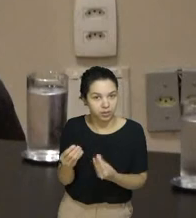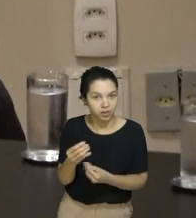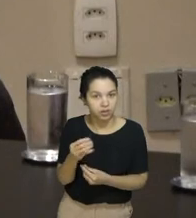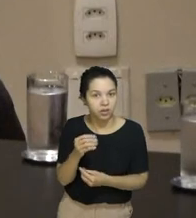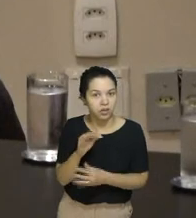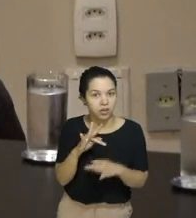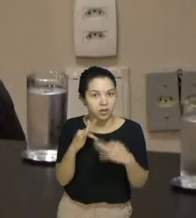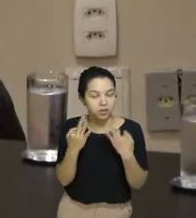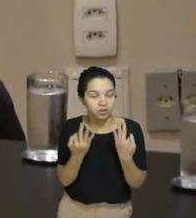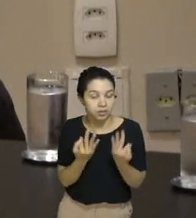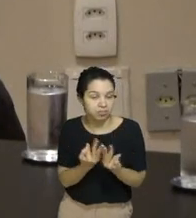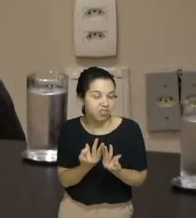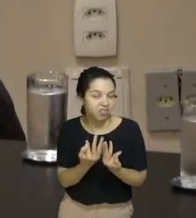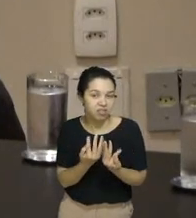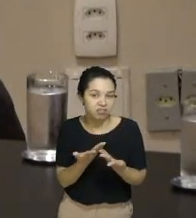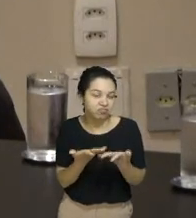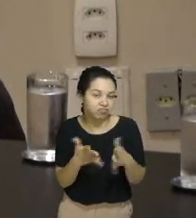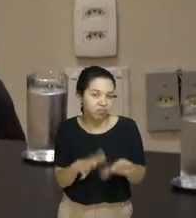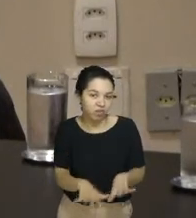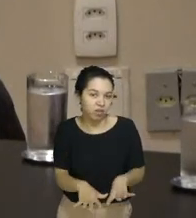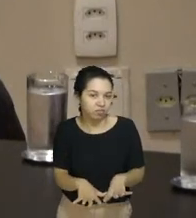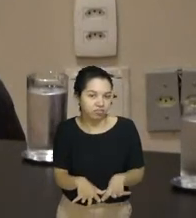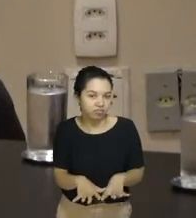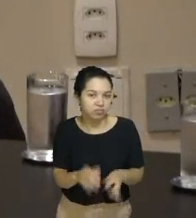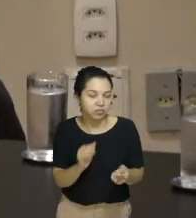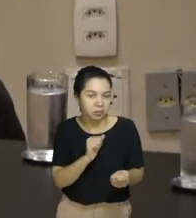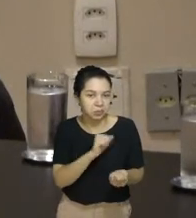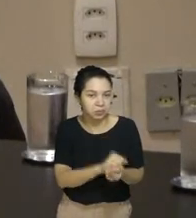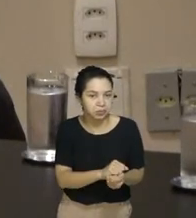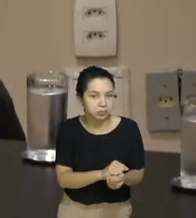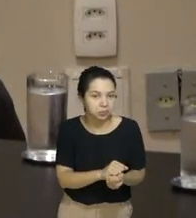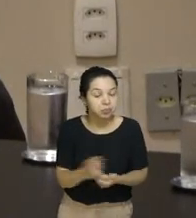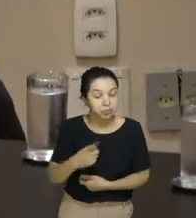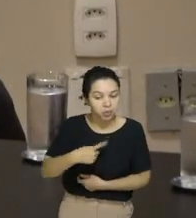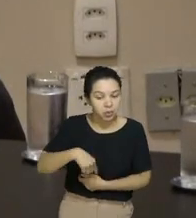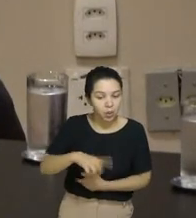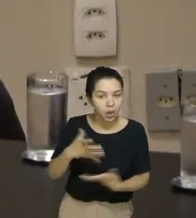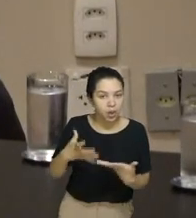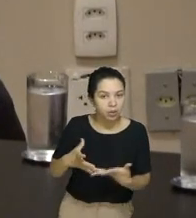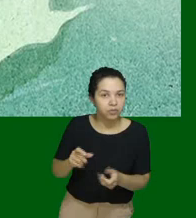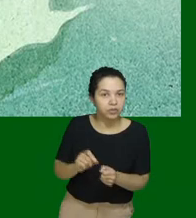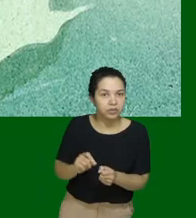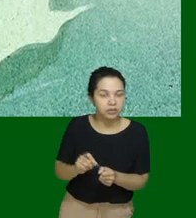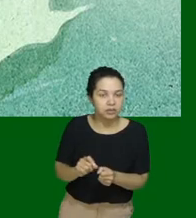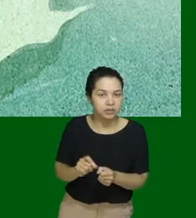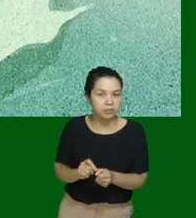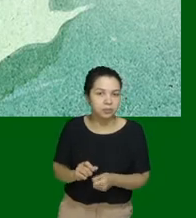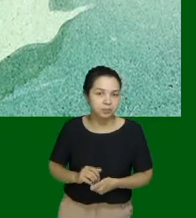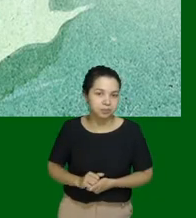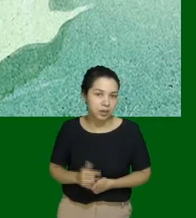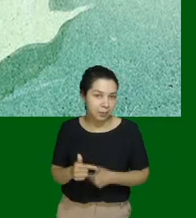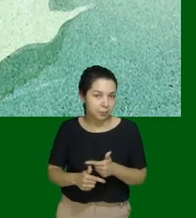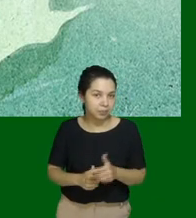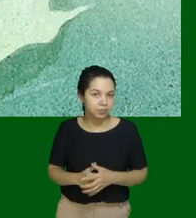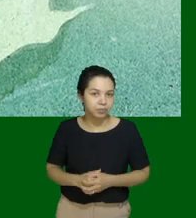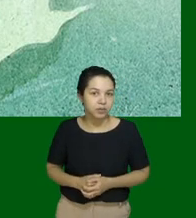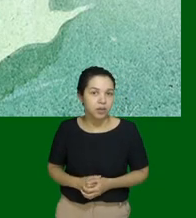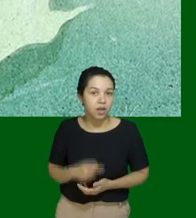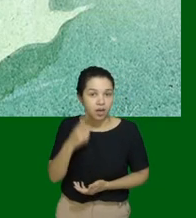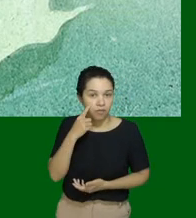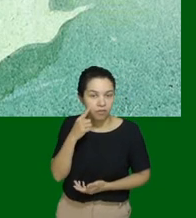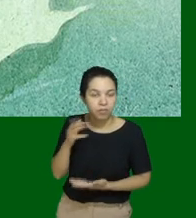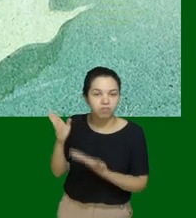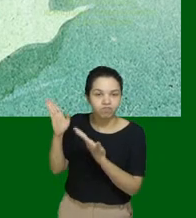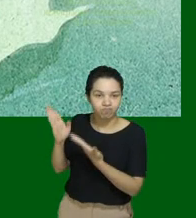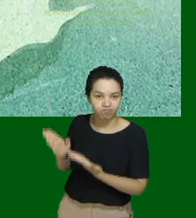comprometem, né? E assim, a gente tenta fazer o que dá, certo? Esse aqui é o nosso grupo de